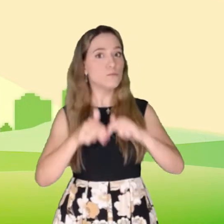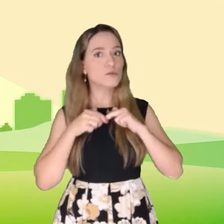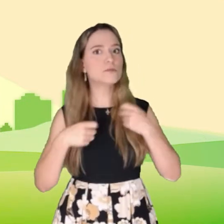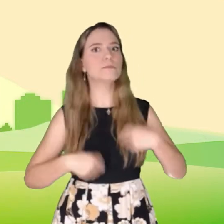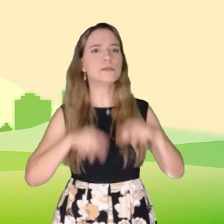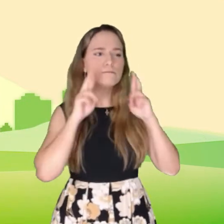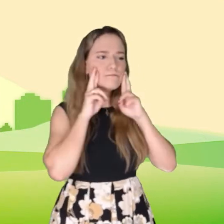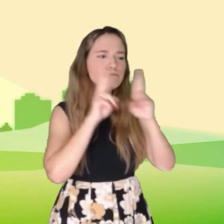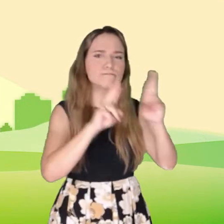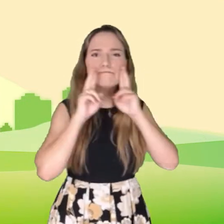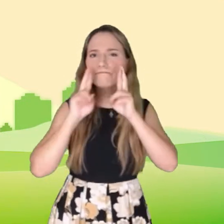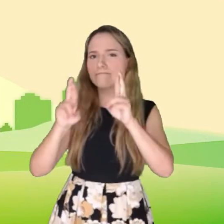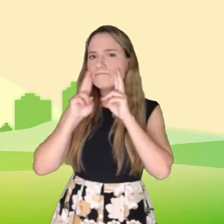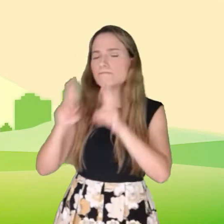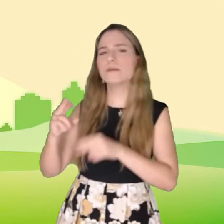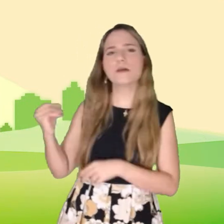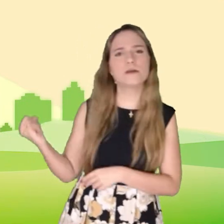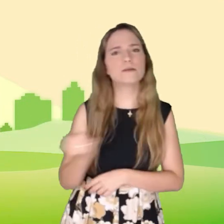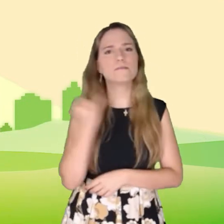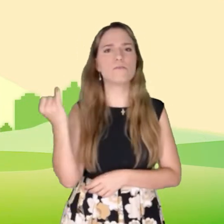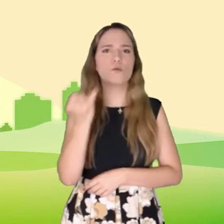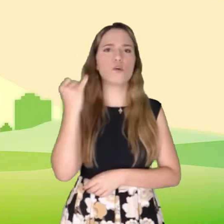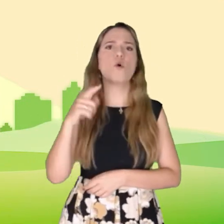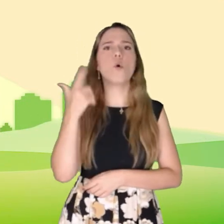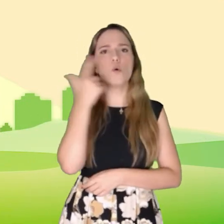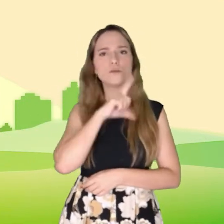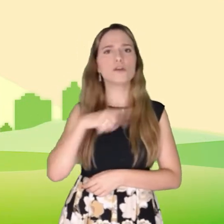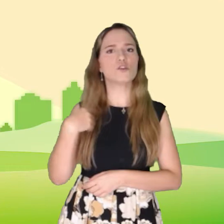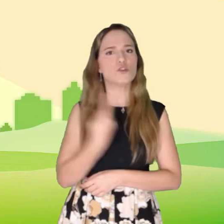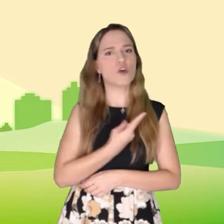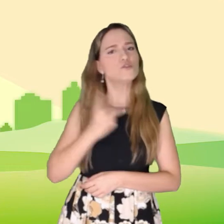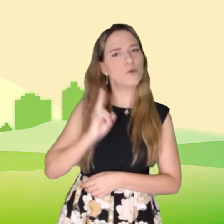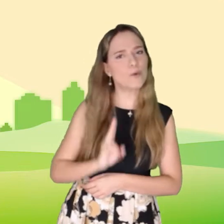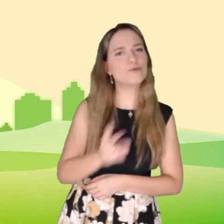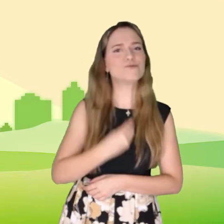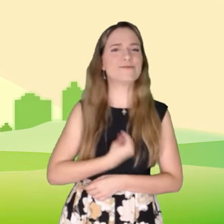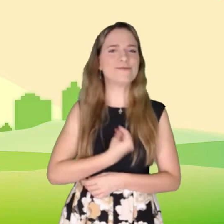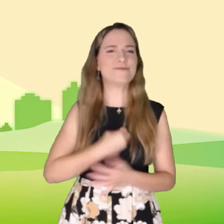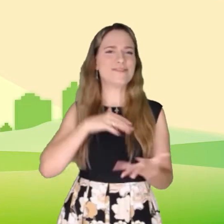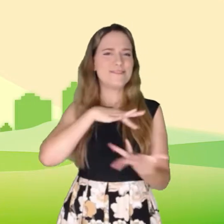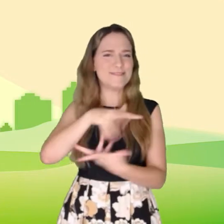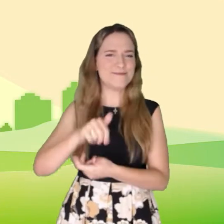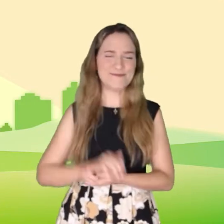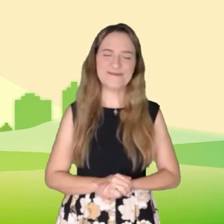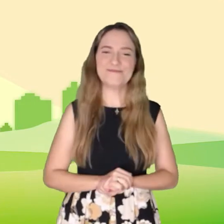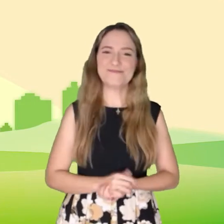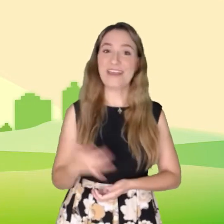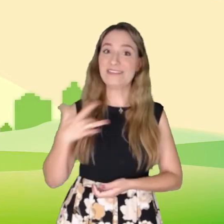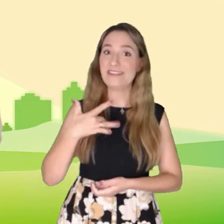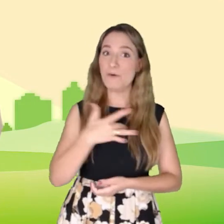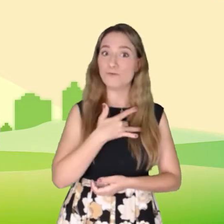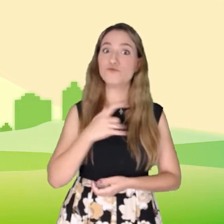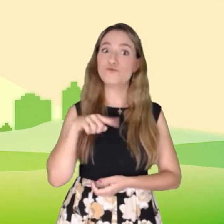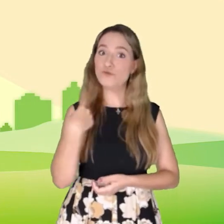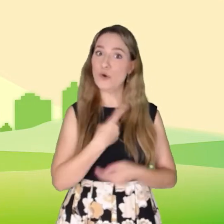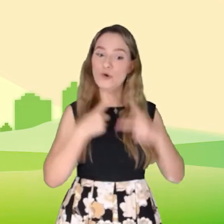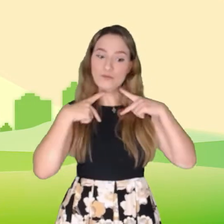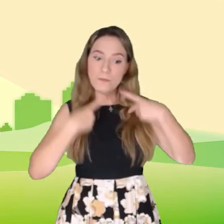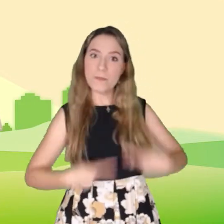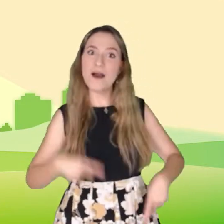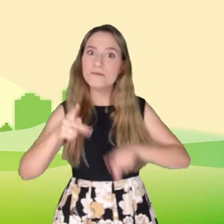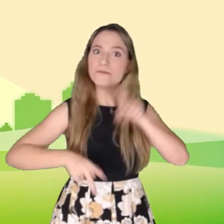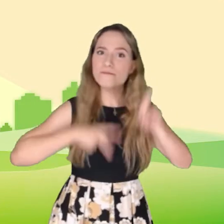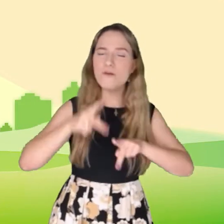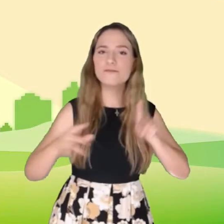isso, respeitá-las é crucial para a nossa continuidade nesse planeta. A saúde da humanidade